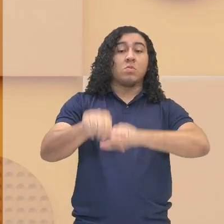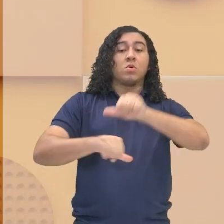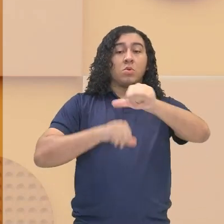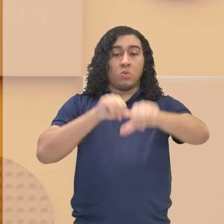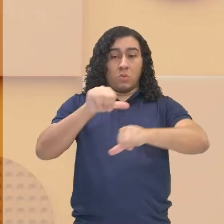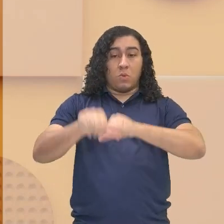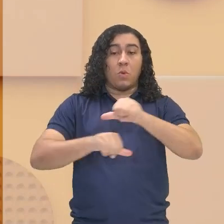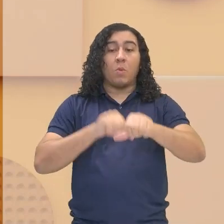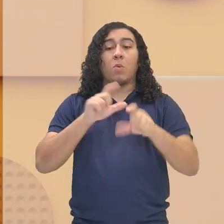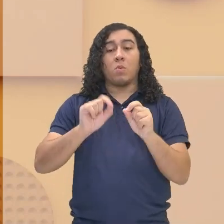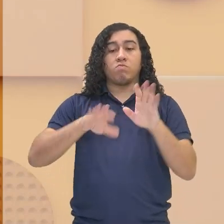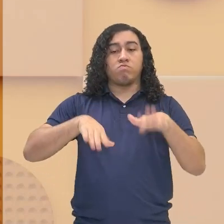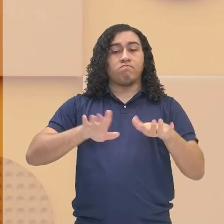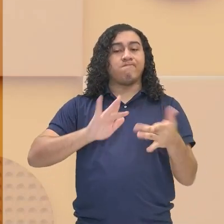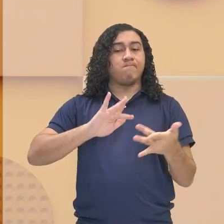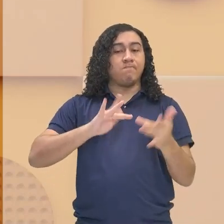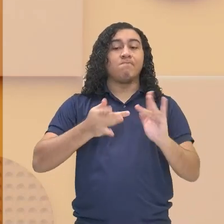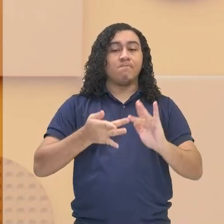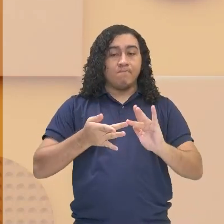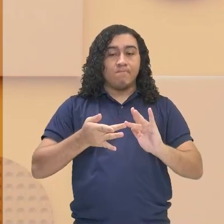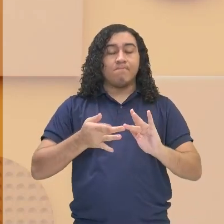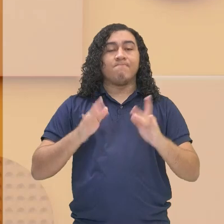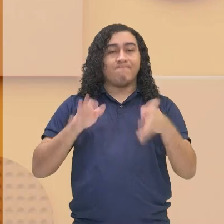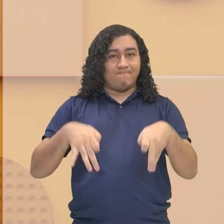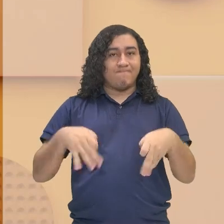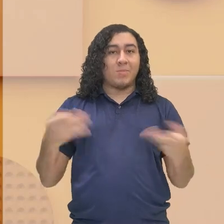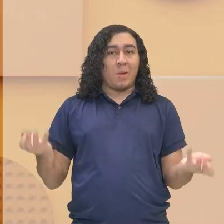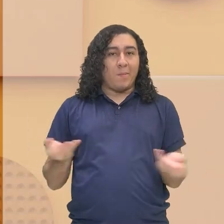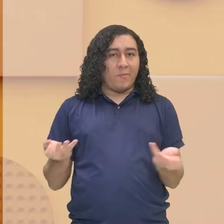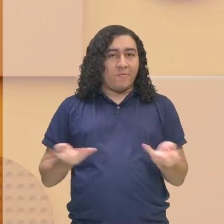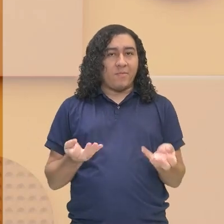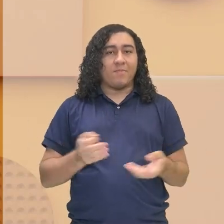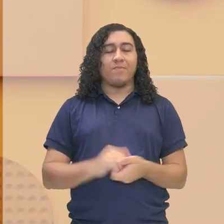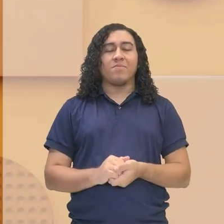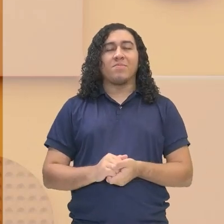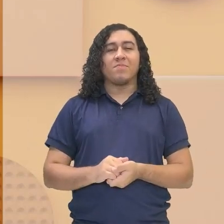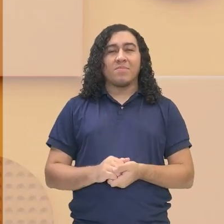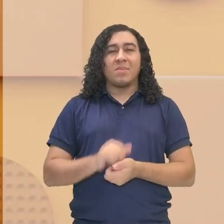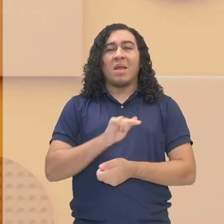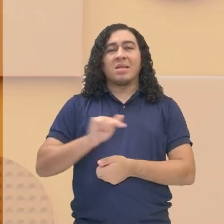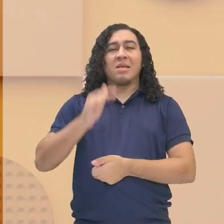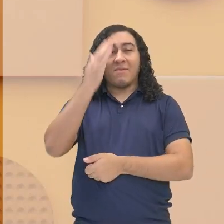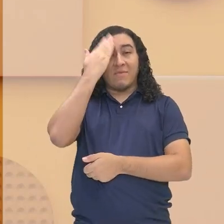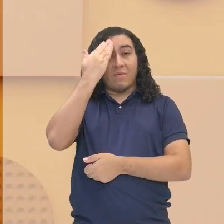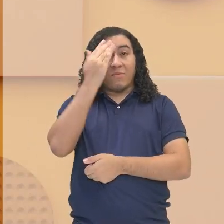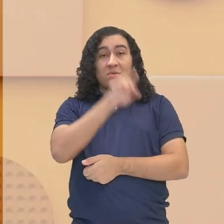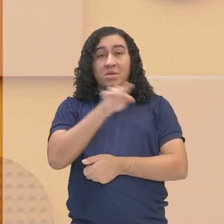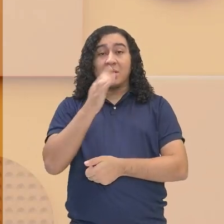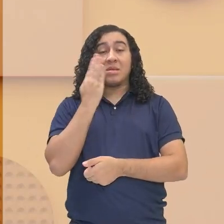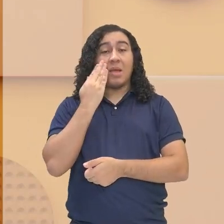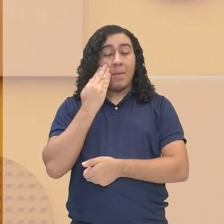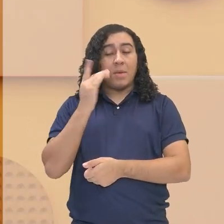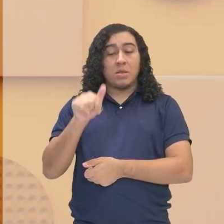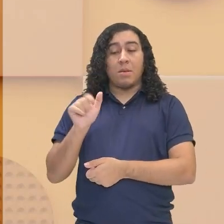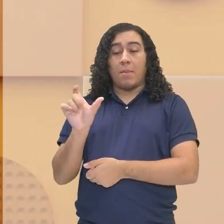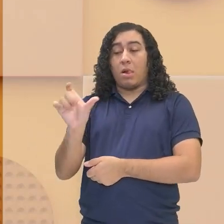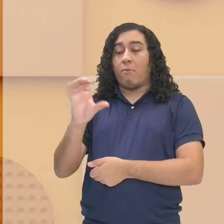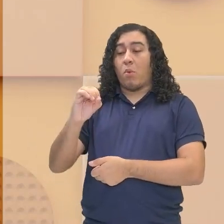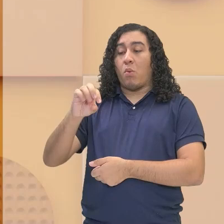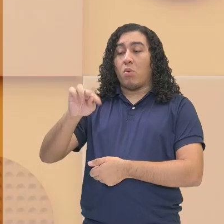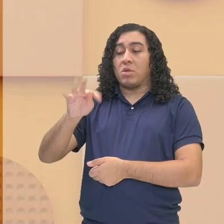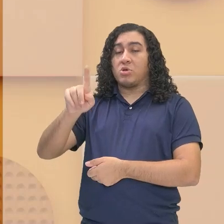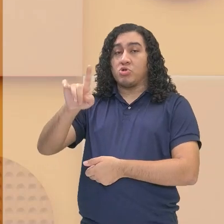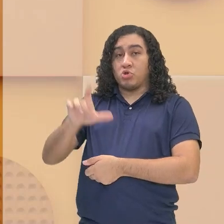do contexto. Perfeito. Eu tenho certeza que você não vai esquecer esse termo e que vai te ajudar muito